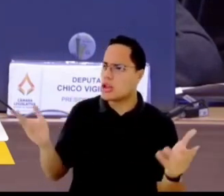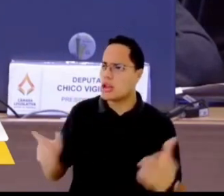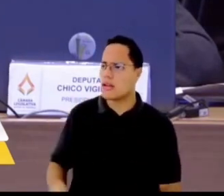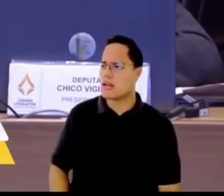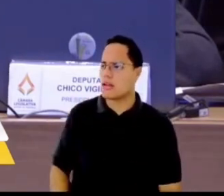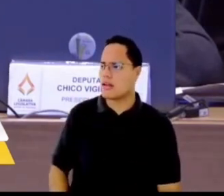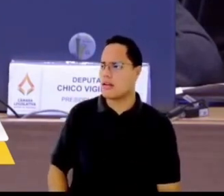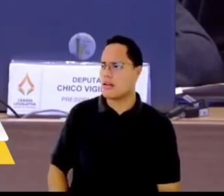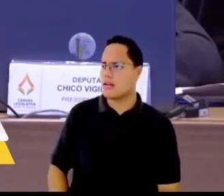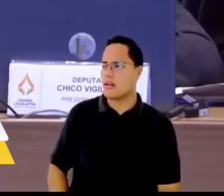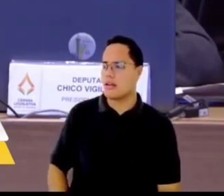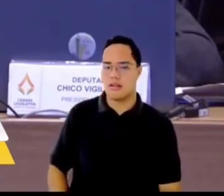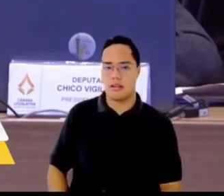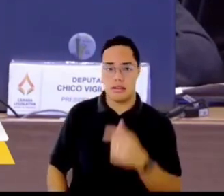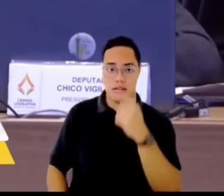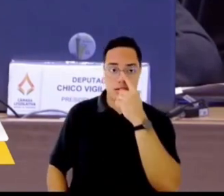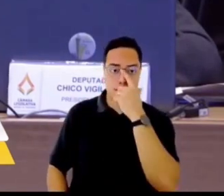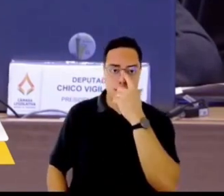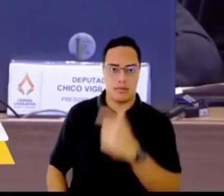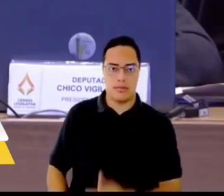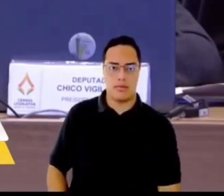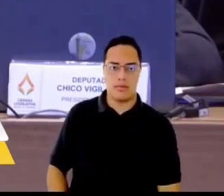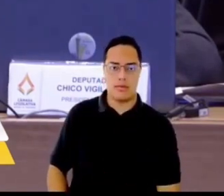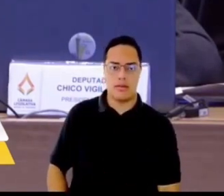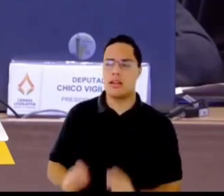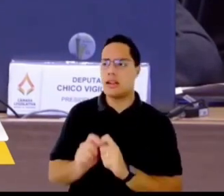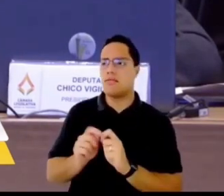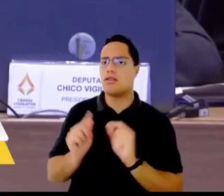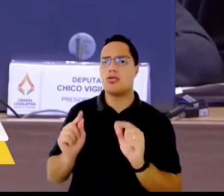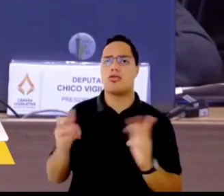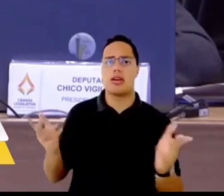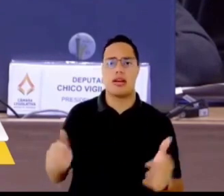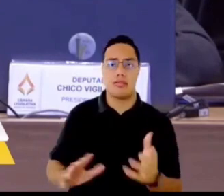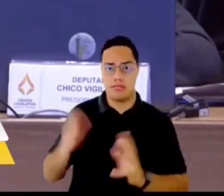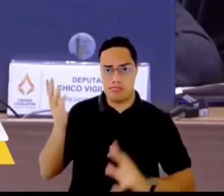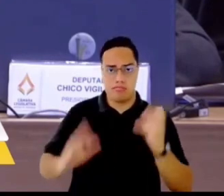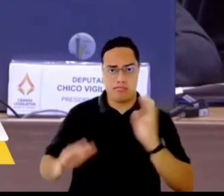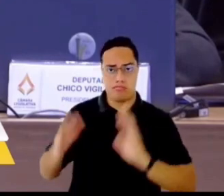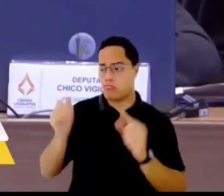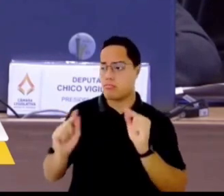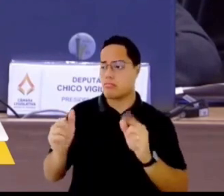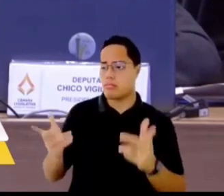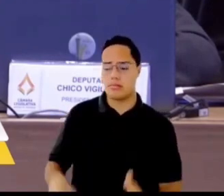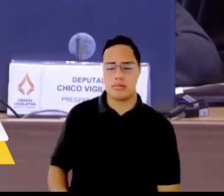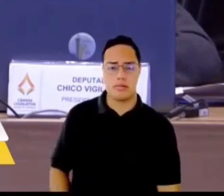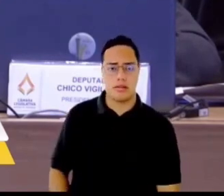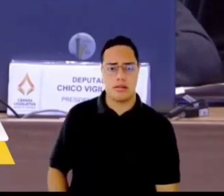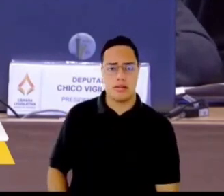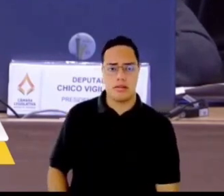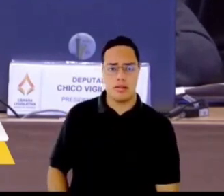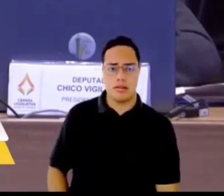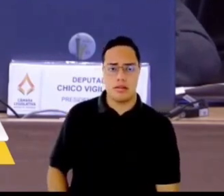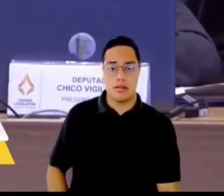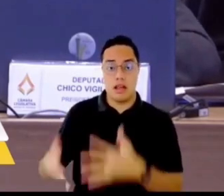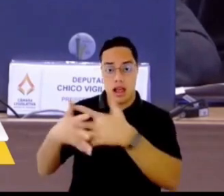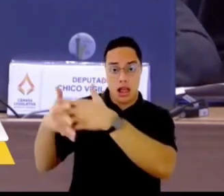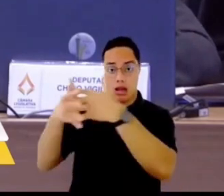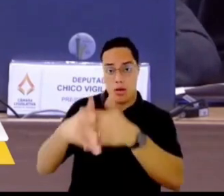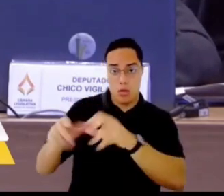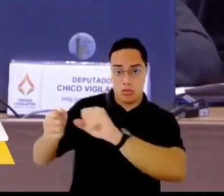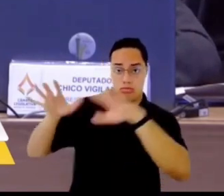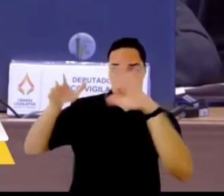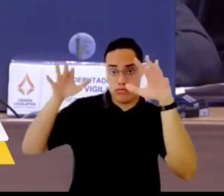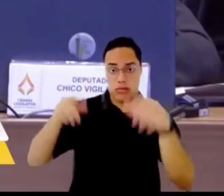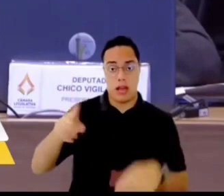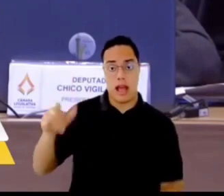mais, pode seguir. Aí eu disse, o que você está fazendo? O que está acontecendo? Aí ele me falou, eu vou explodir o caminhão. Aí eu disse, ele confessou ali